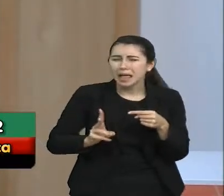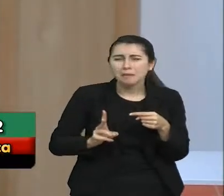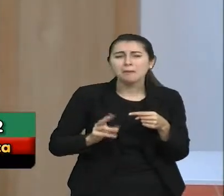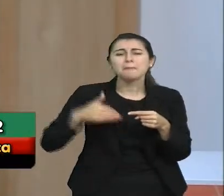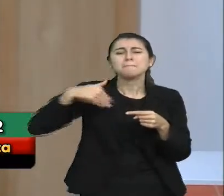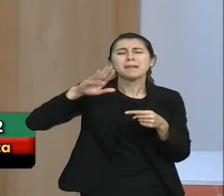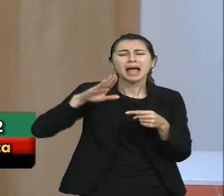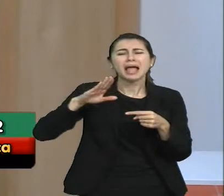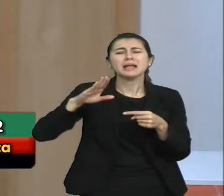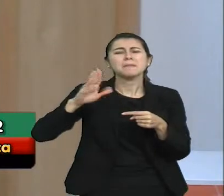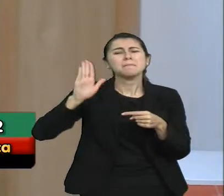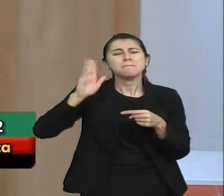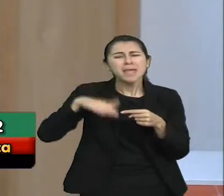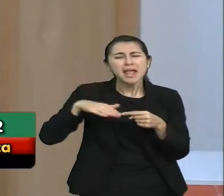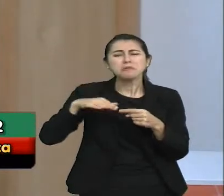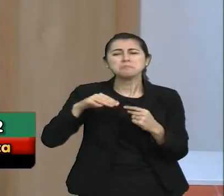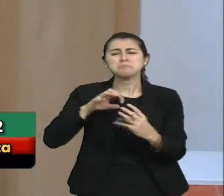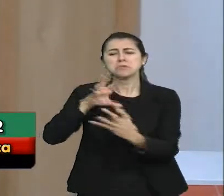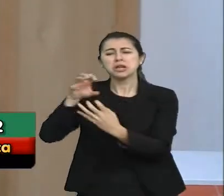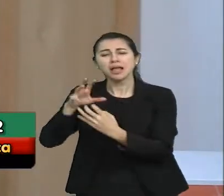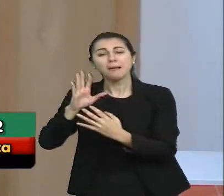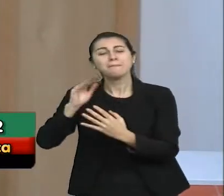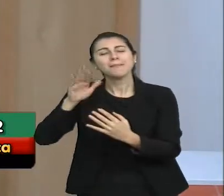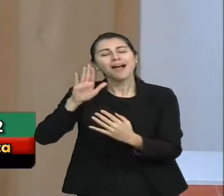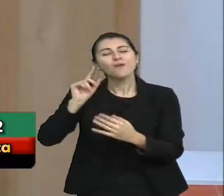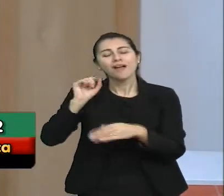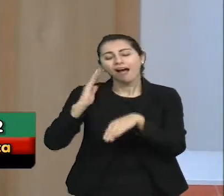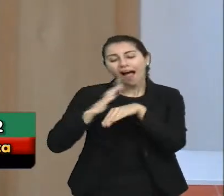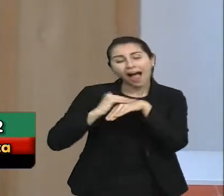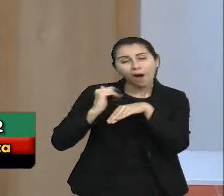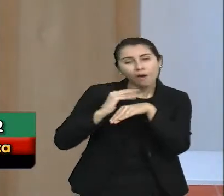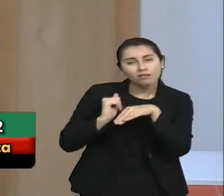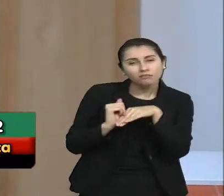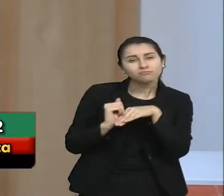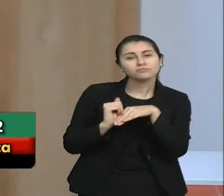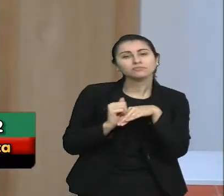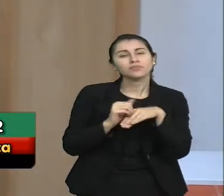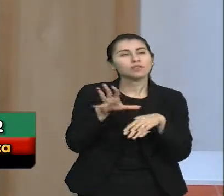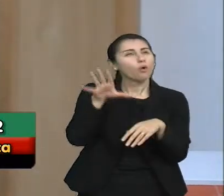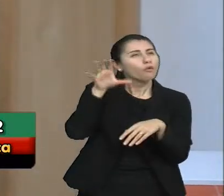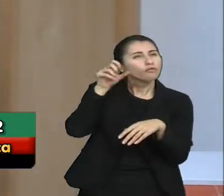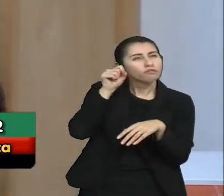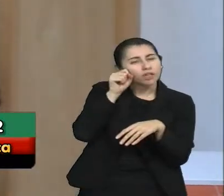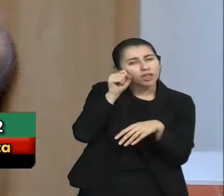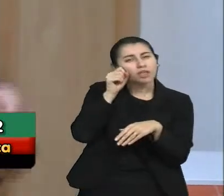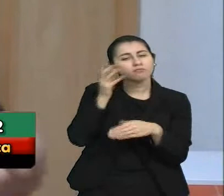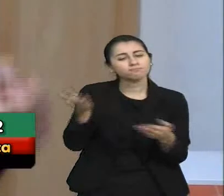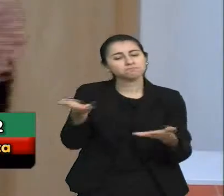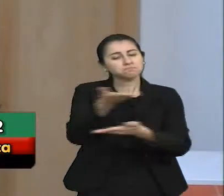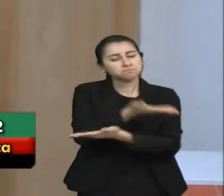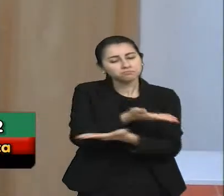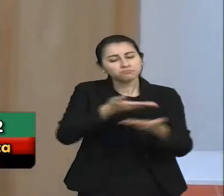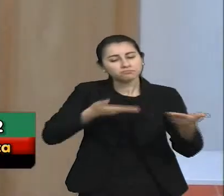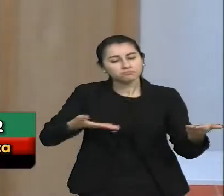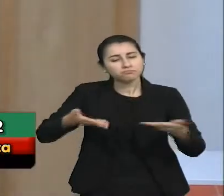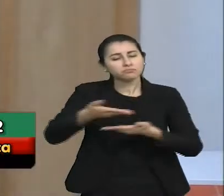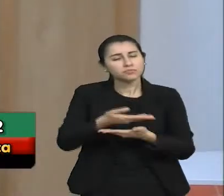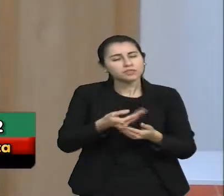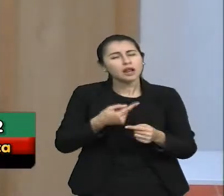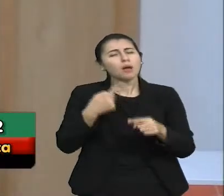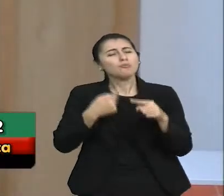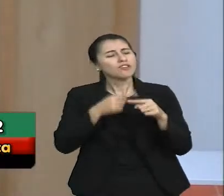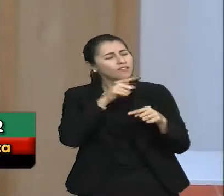polêmico e mais acolhedor, para saber o que, que o outro pensa, o que, que o outro, por que, que ele é assim, né? E assim